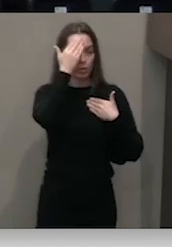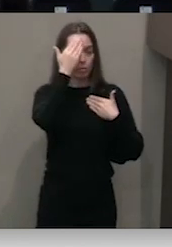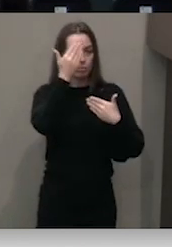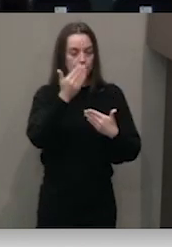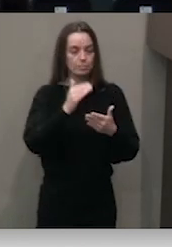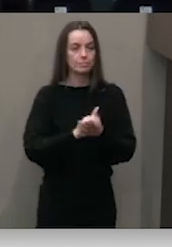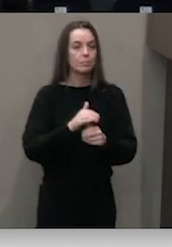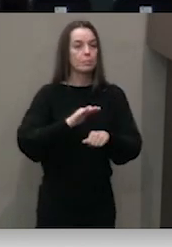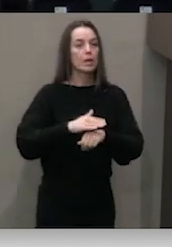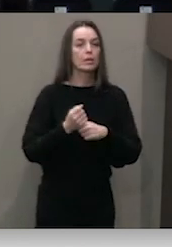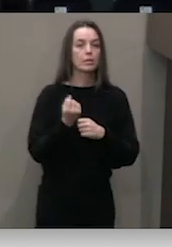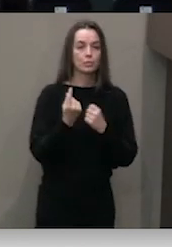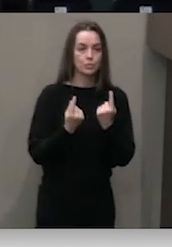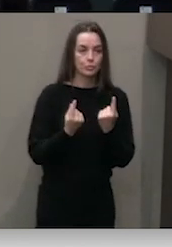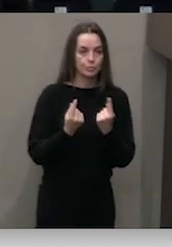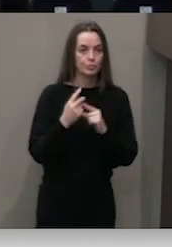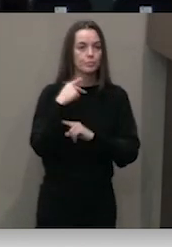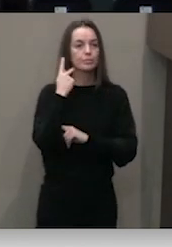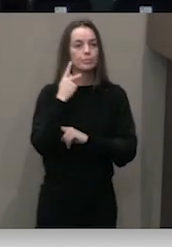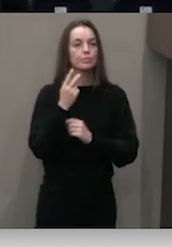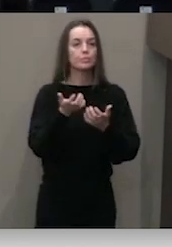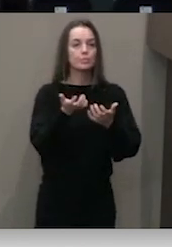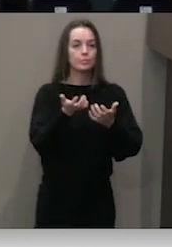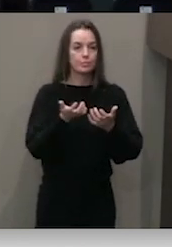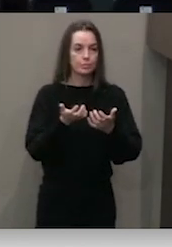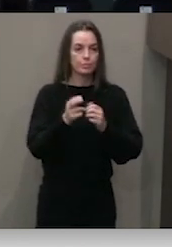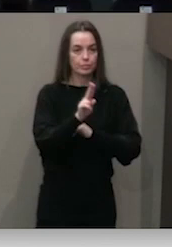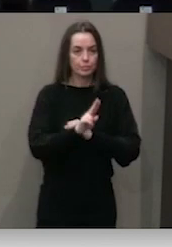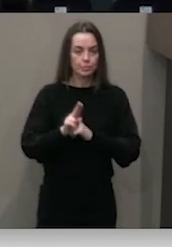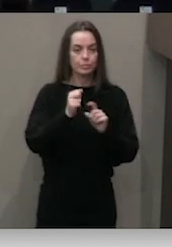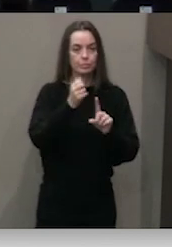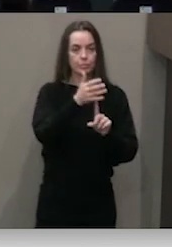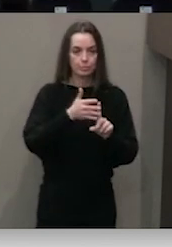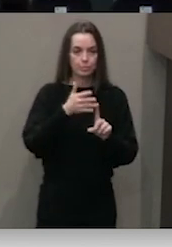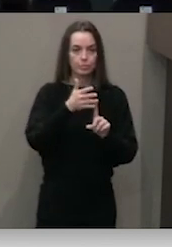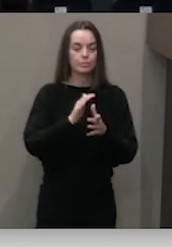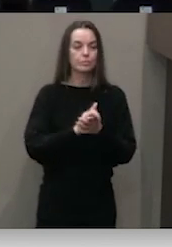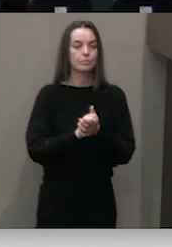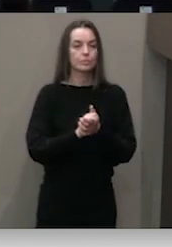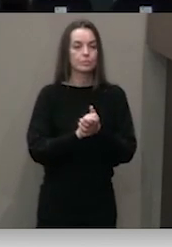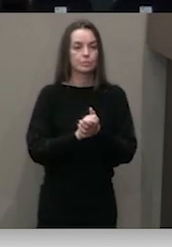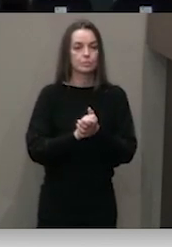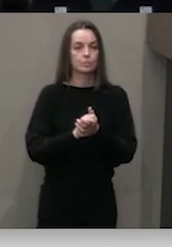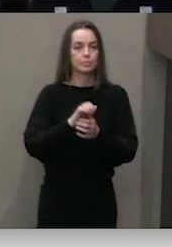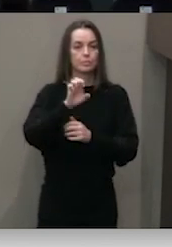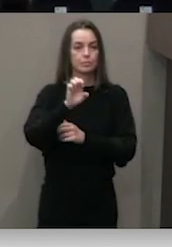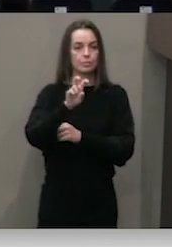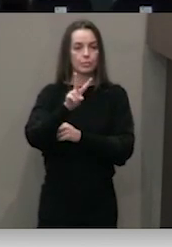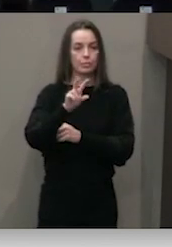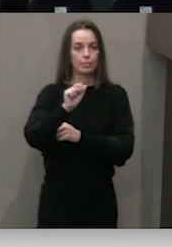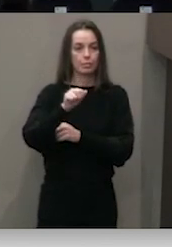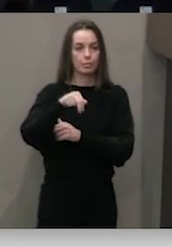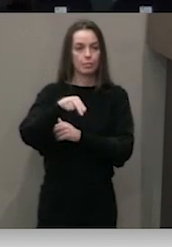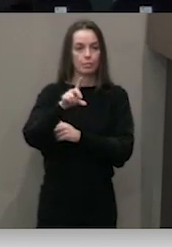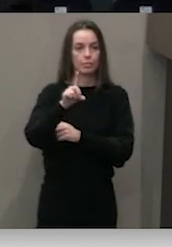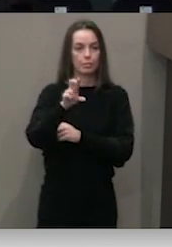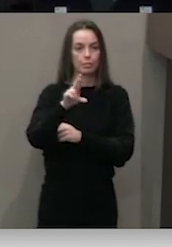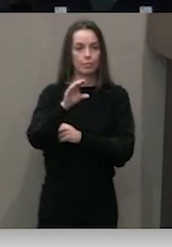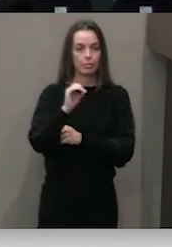algum vereador deseja fazer uso da palavra? Vereador Evandro Meirelles, 3 minutos.